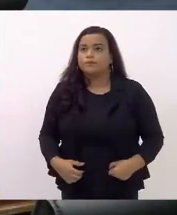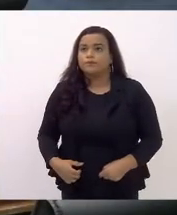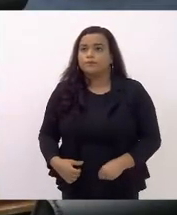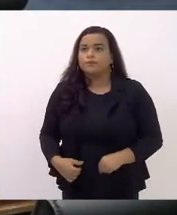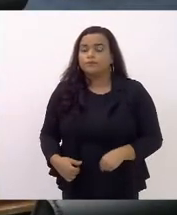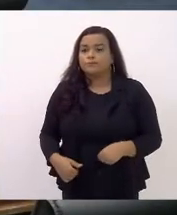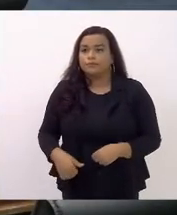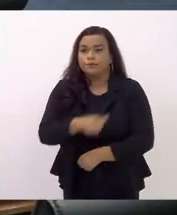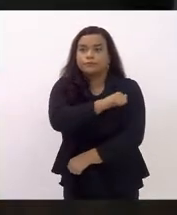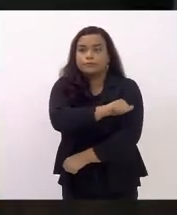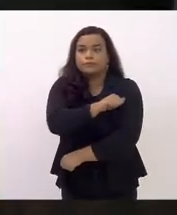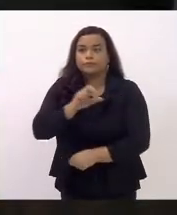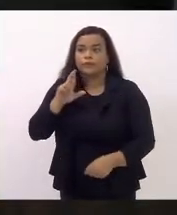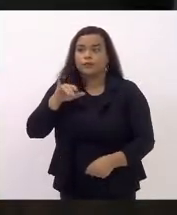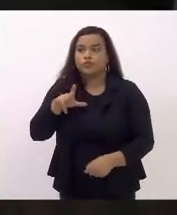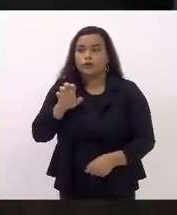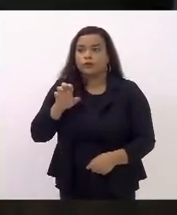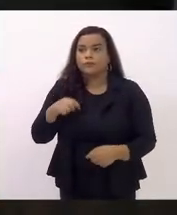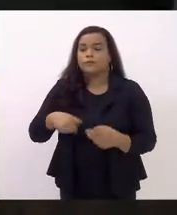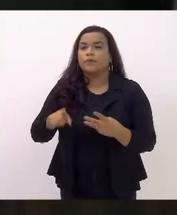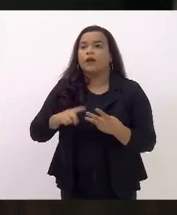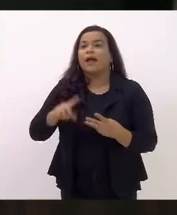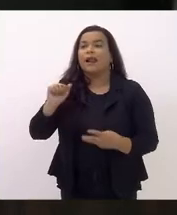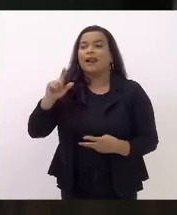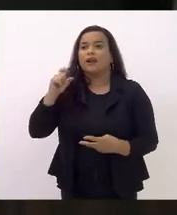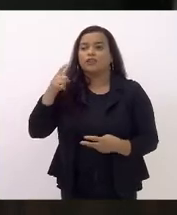Deputado enfermeira Rejane. Deputado Alexandre Knoploch.